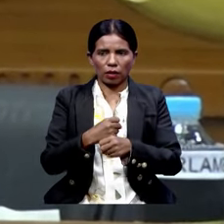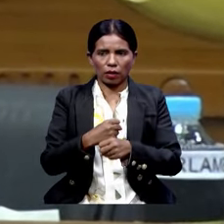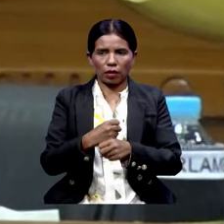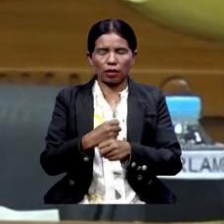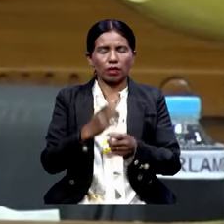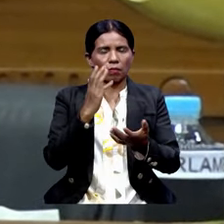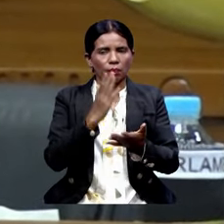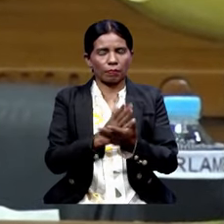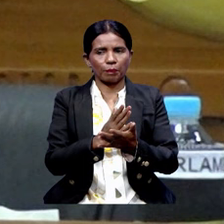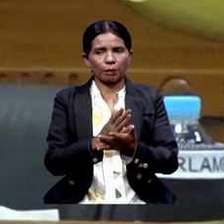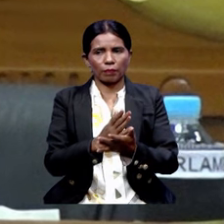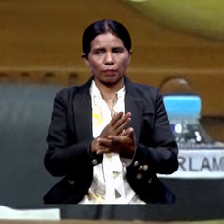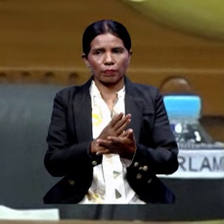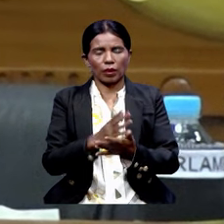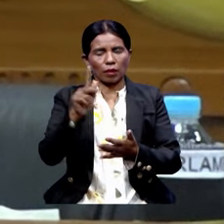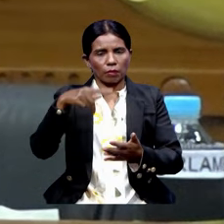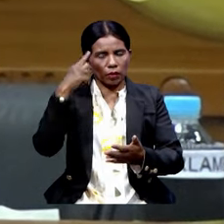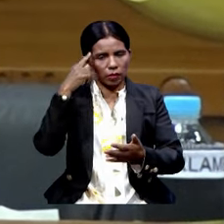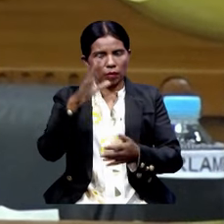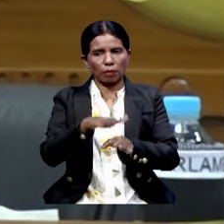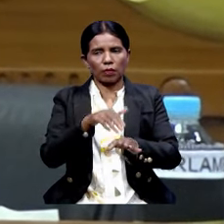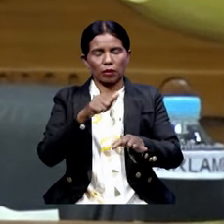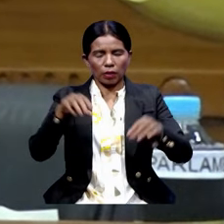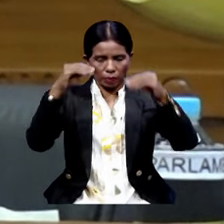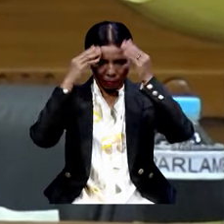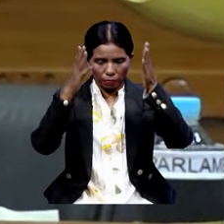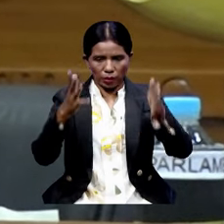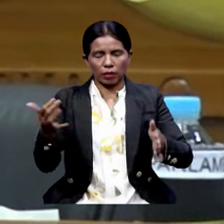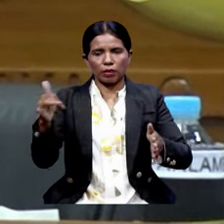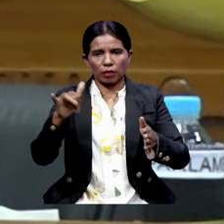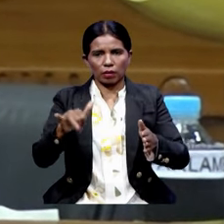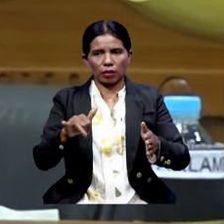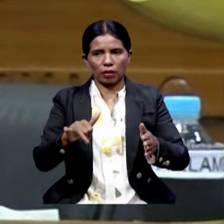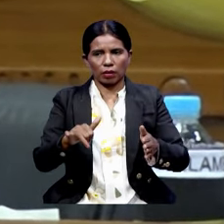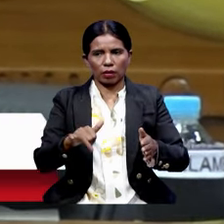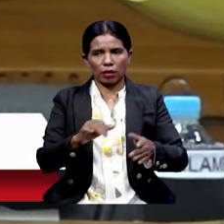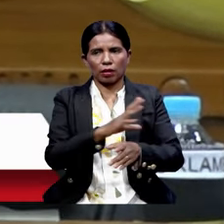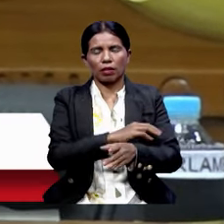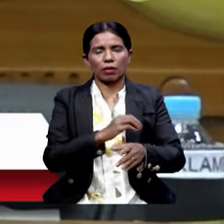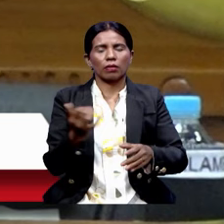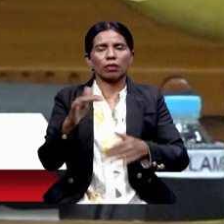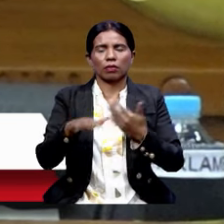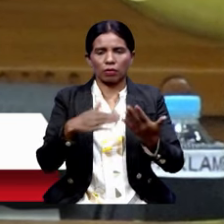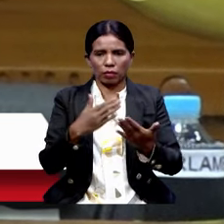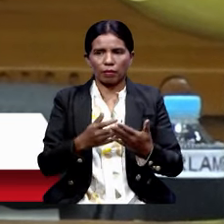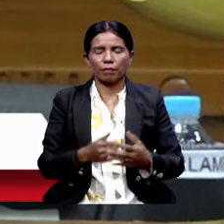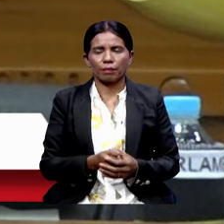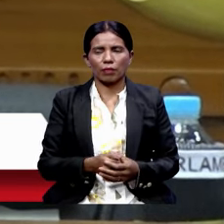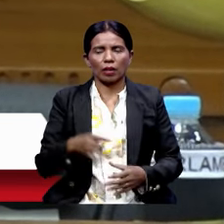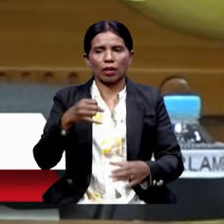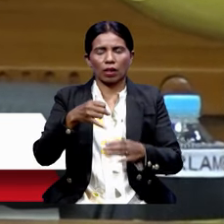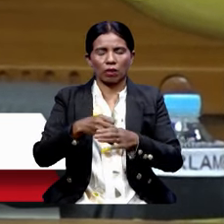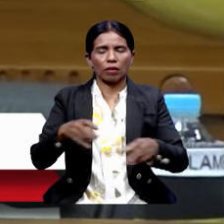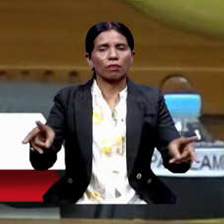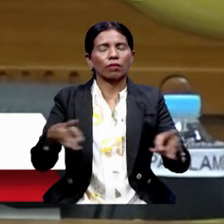tia politika rekrutamento profesor sira kontratado i mos kazuai sira. Inklui voluntari